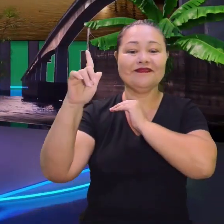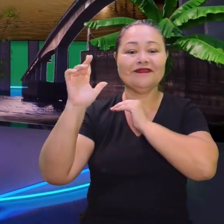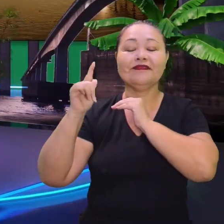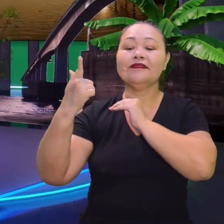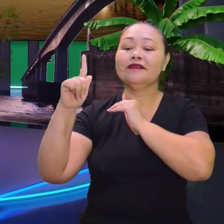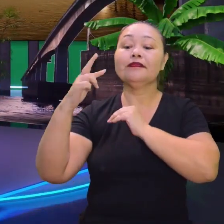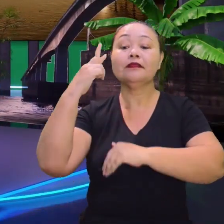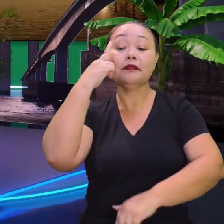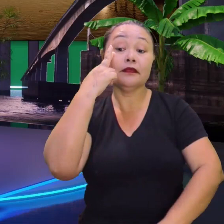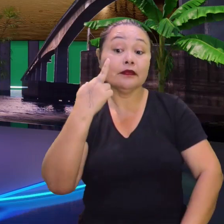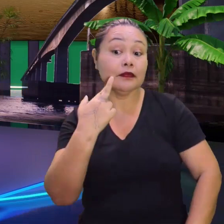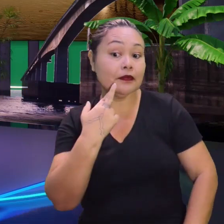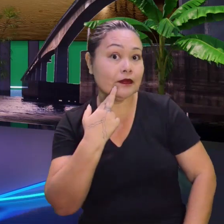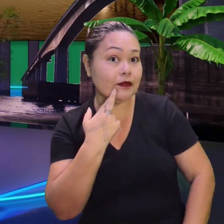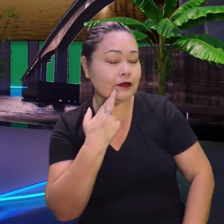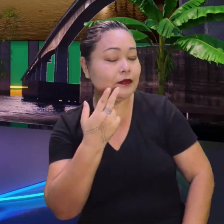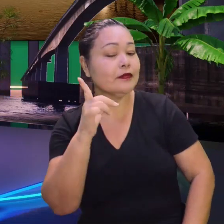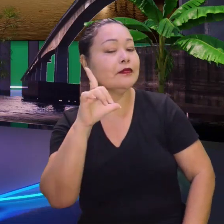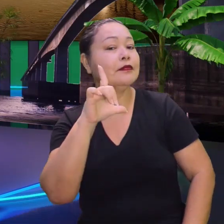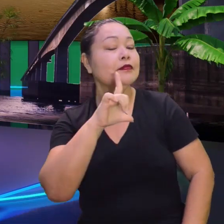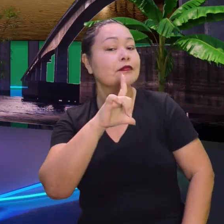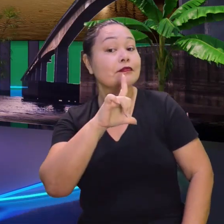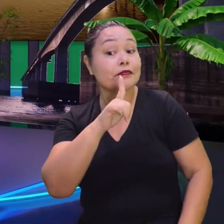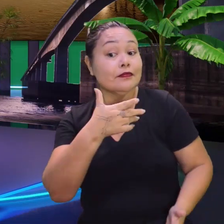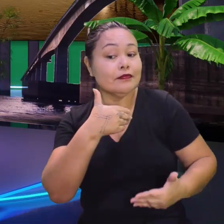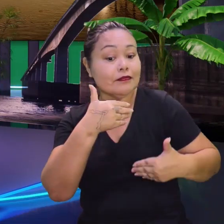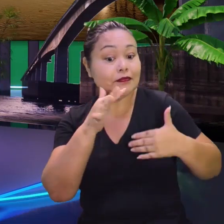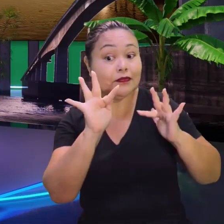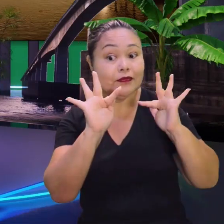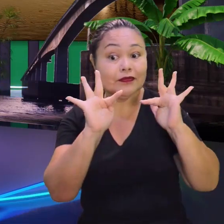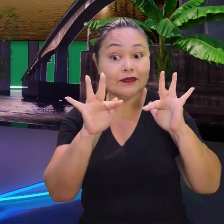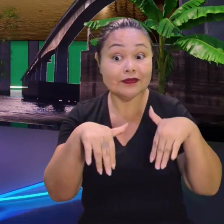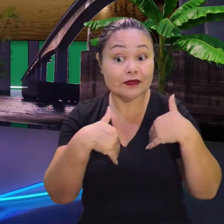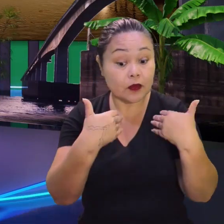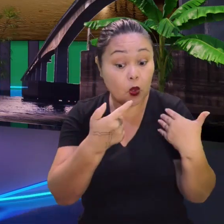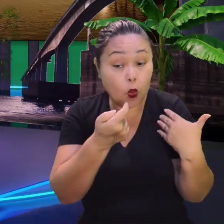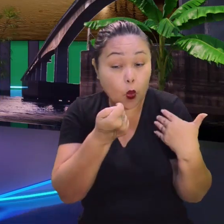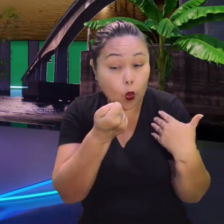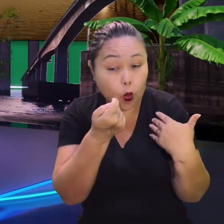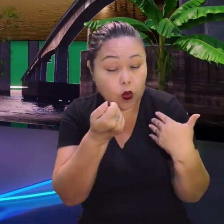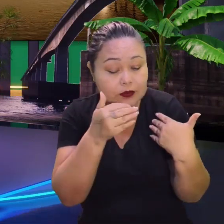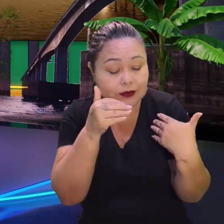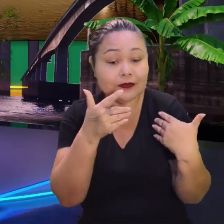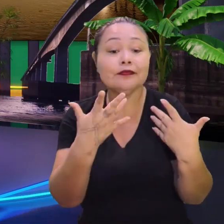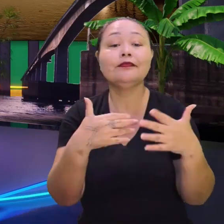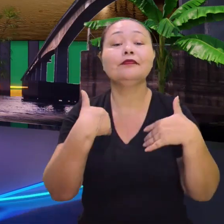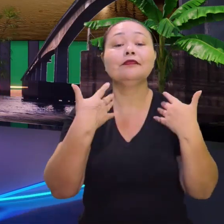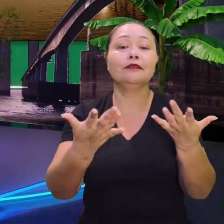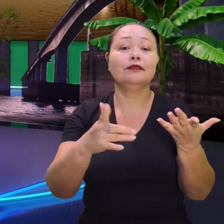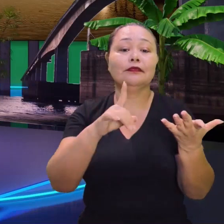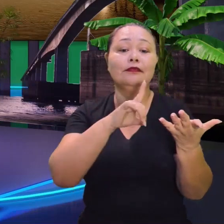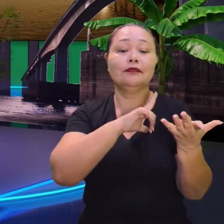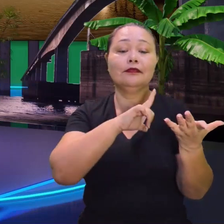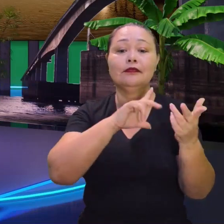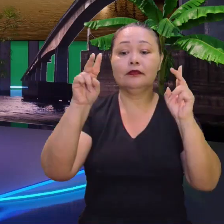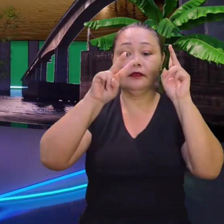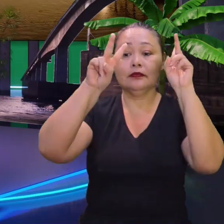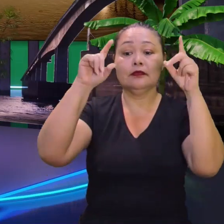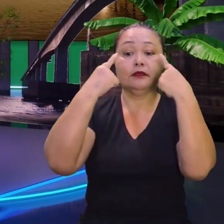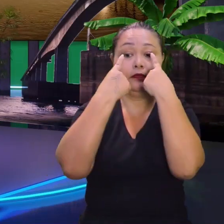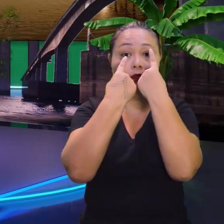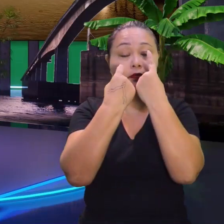é a geografia de Rondônia, que está em quase aí na reta final já. É isso aí. Olha só, Rogério, temos um assunto